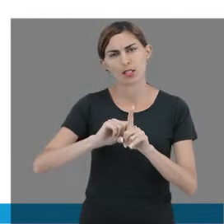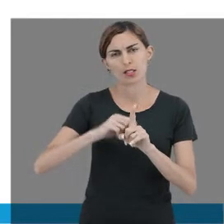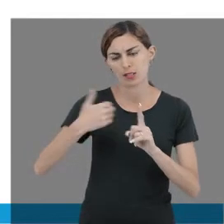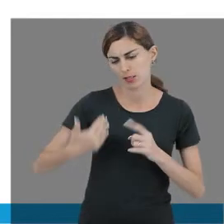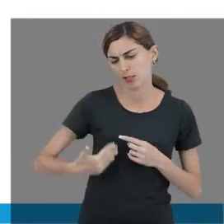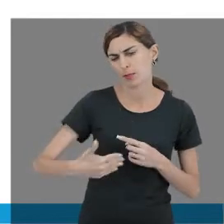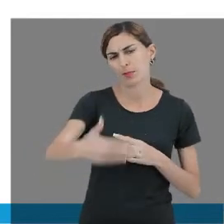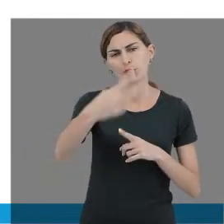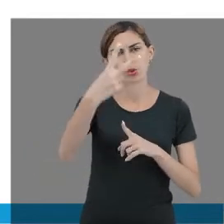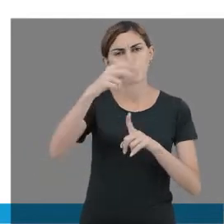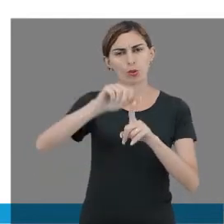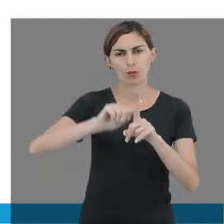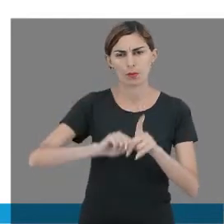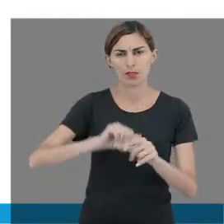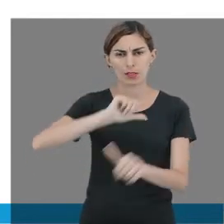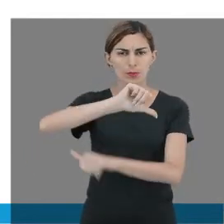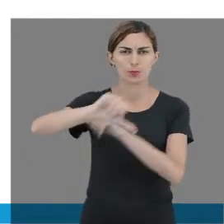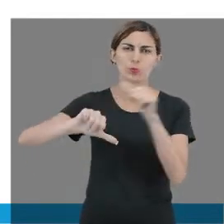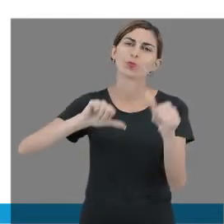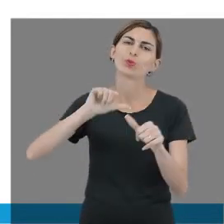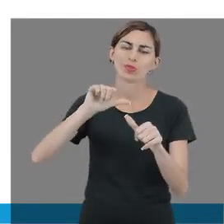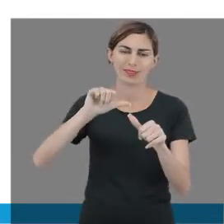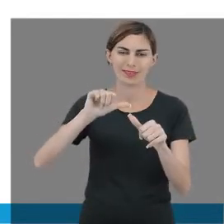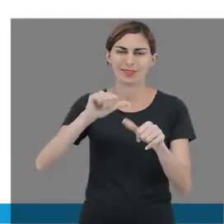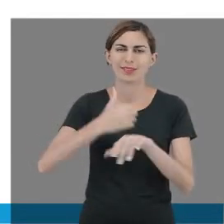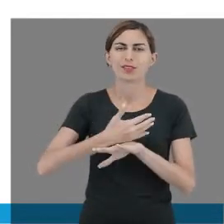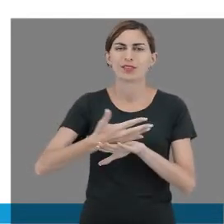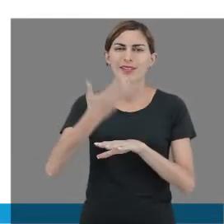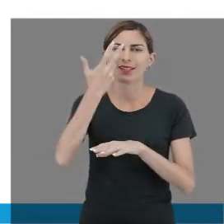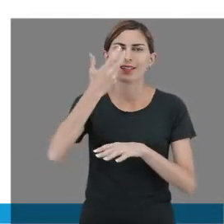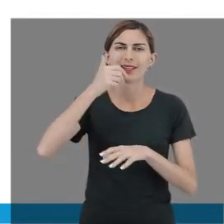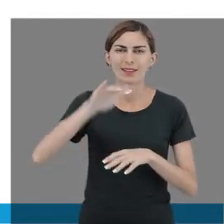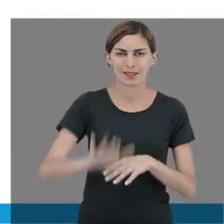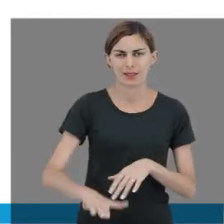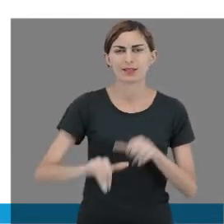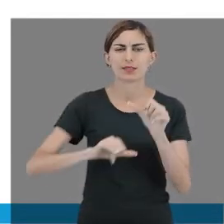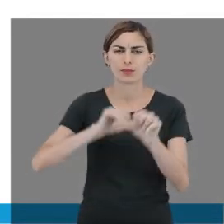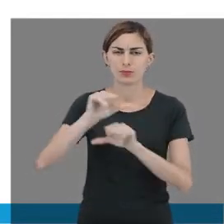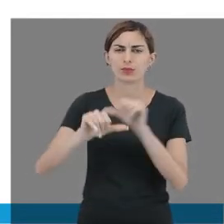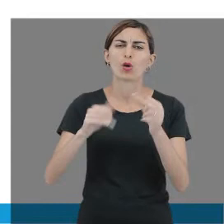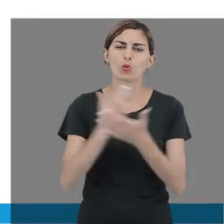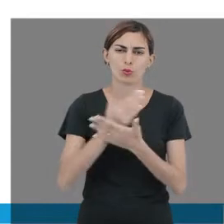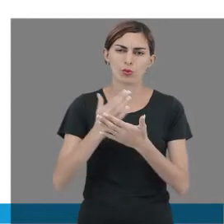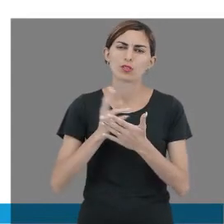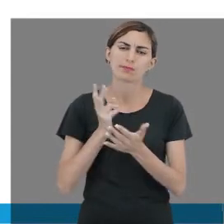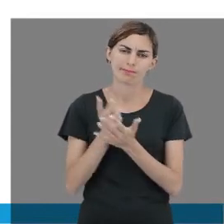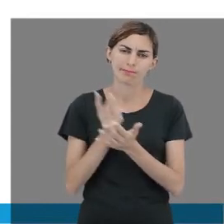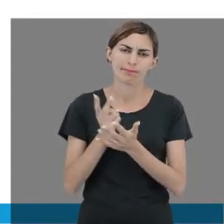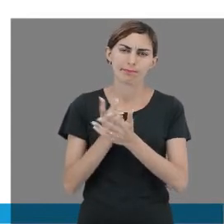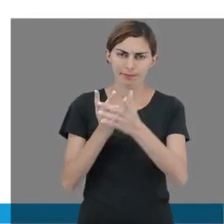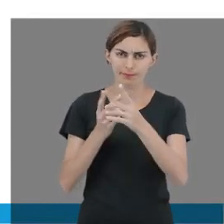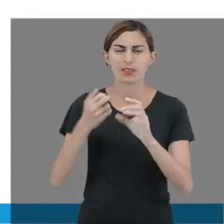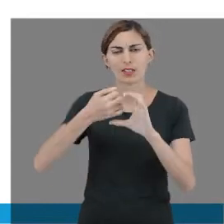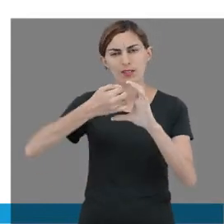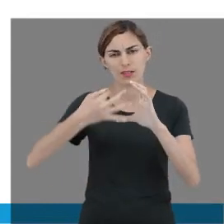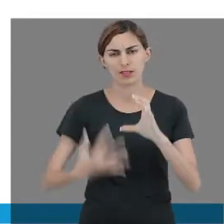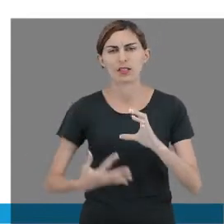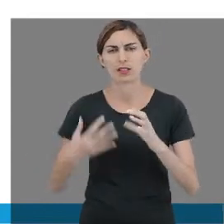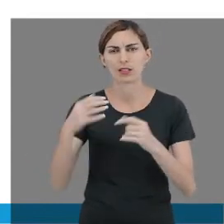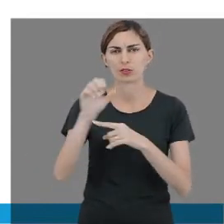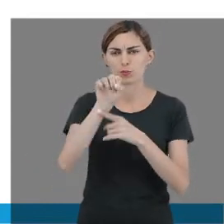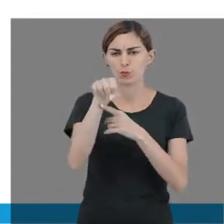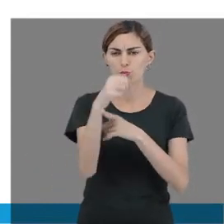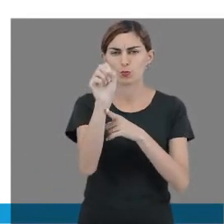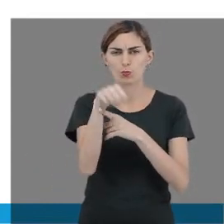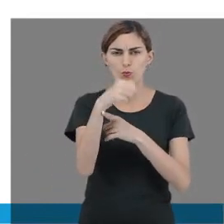esse reflexo desaparece, e uma das coisas que a gente vê às vezes são crianças mantendo esse reflexo por mais tempo. Então uma das características é a parte motora. Isso